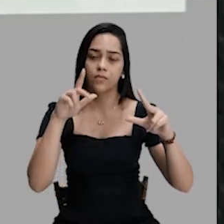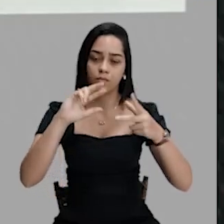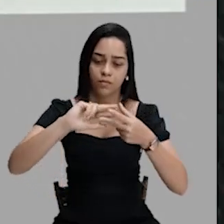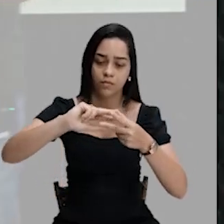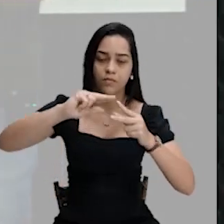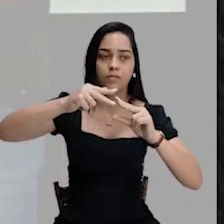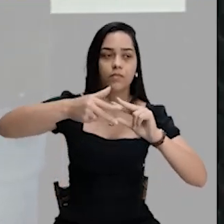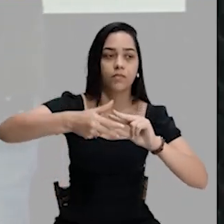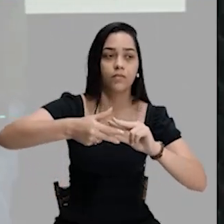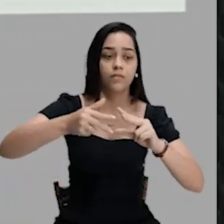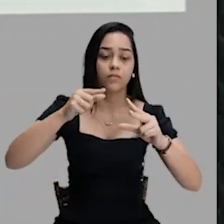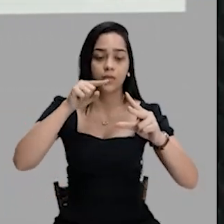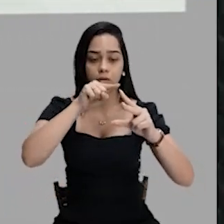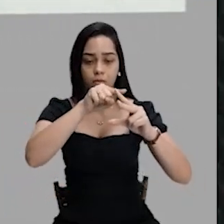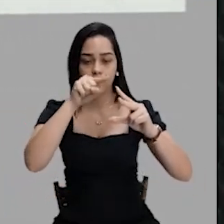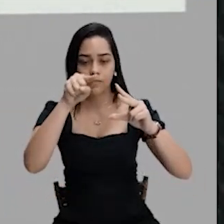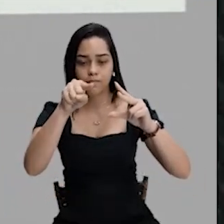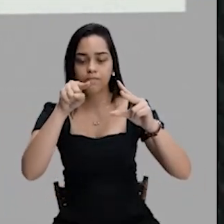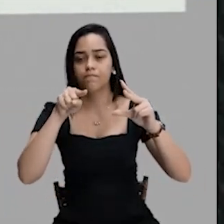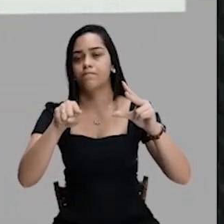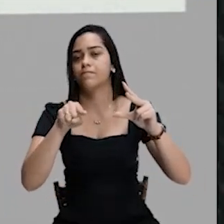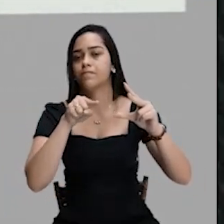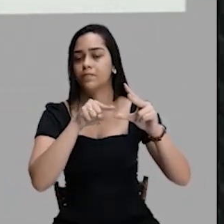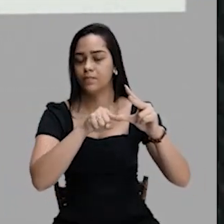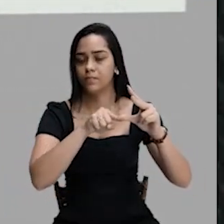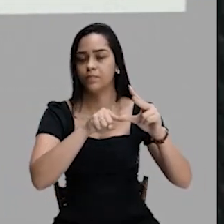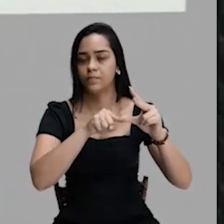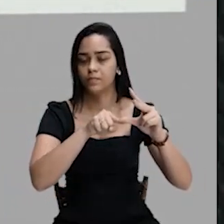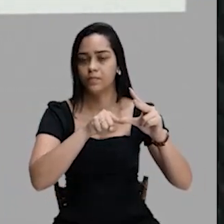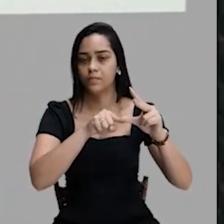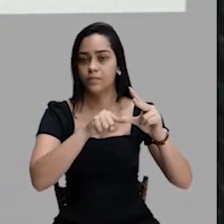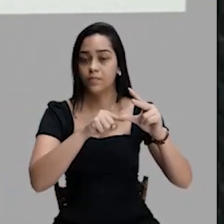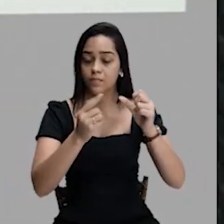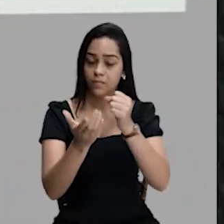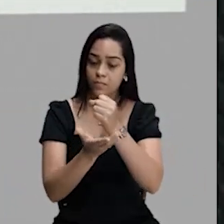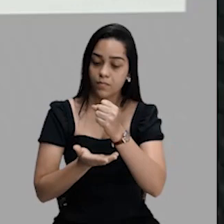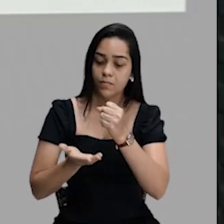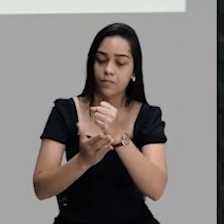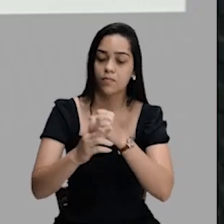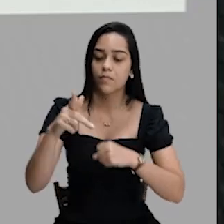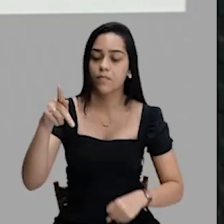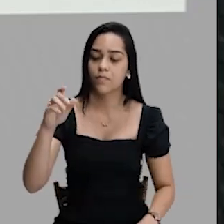poliedro, né, ele é um ponto. Tá? O elemento primitivo, ponto.